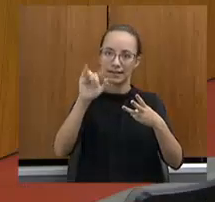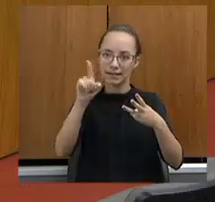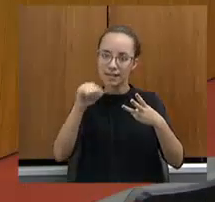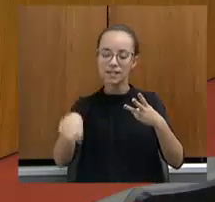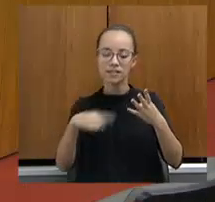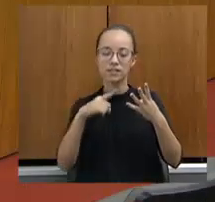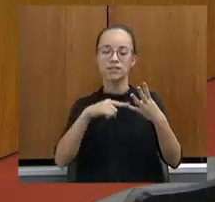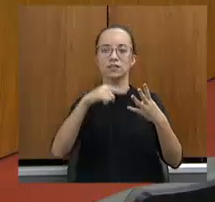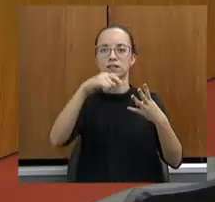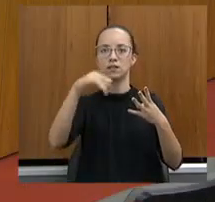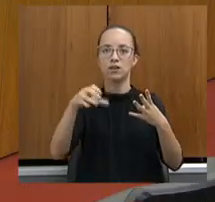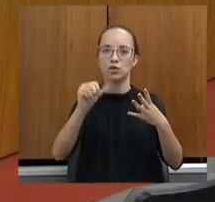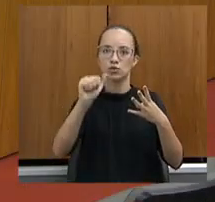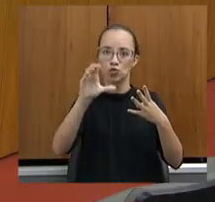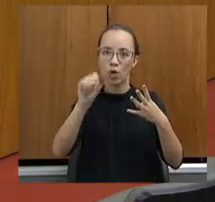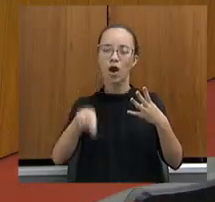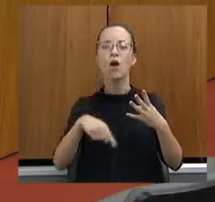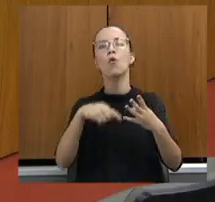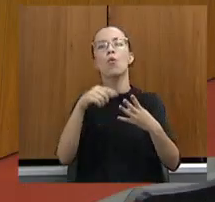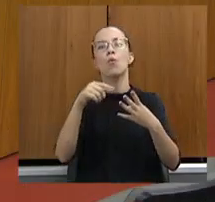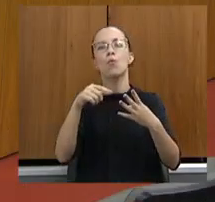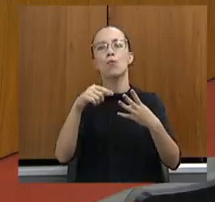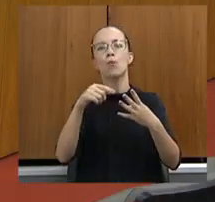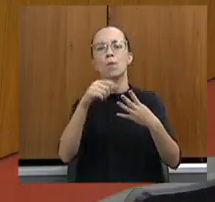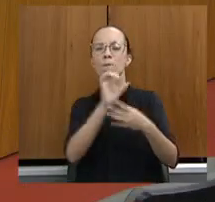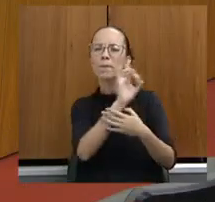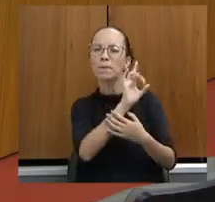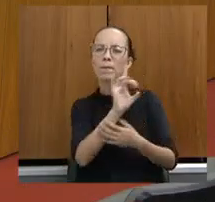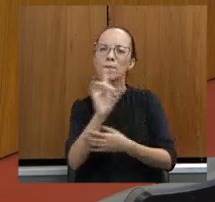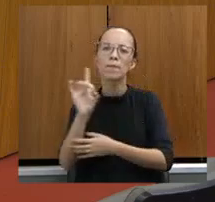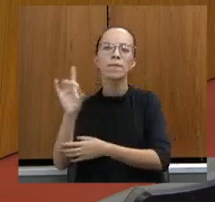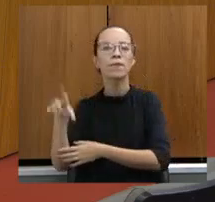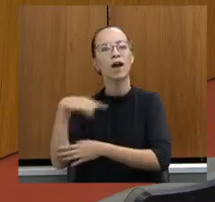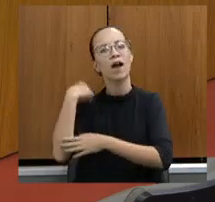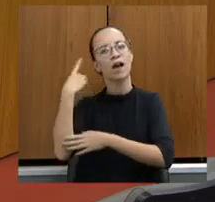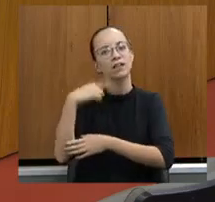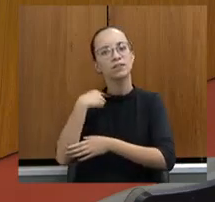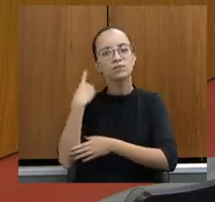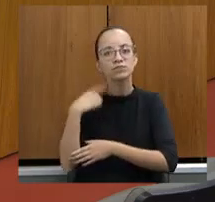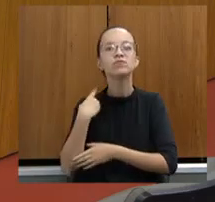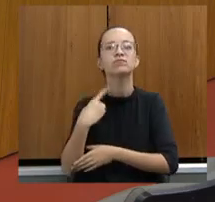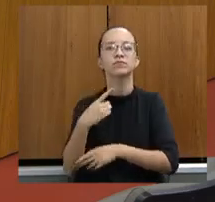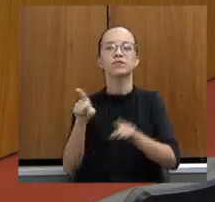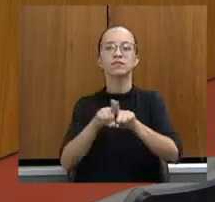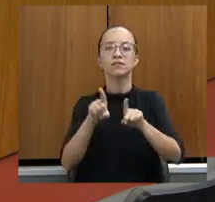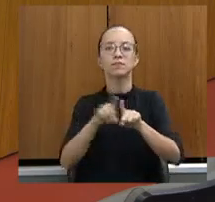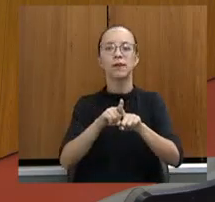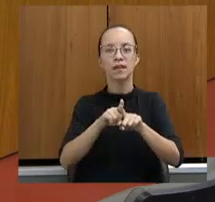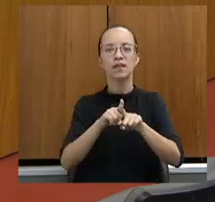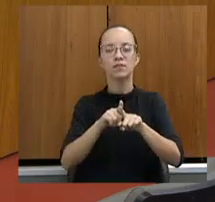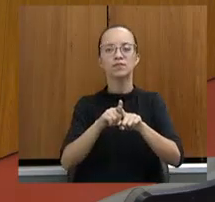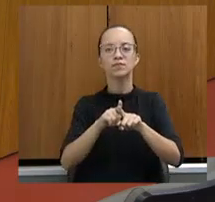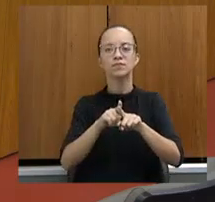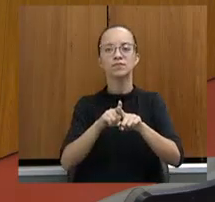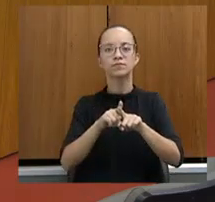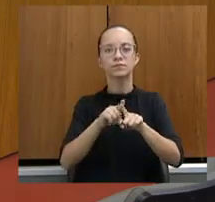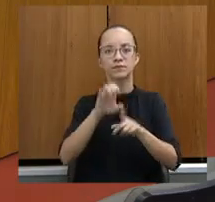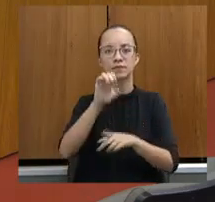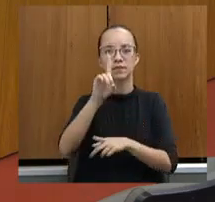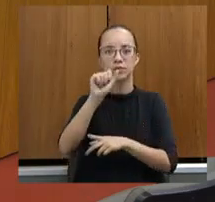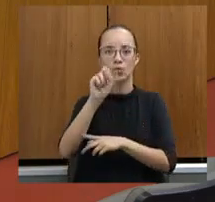Leite Deputado Virgílio Deputado Reis os outros deputados que estão aqui Duarte perdão